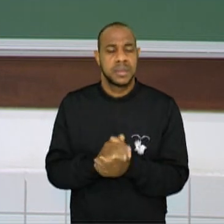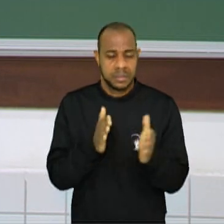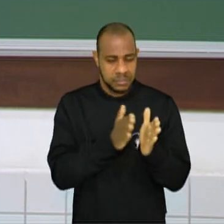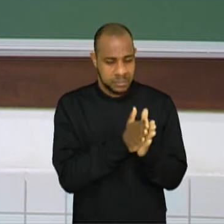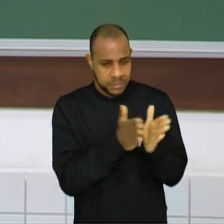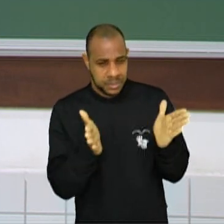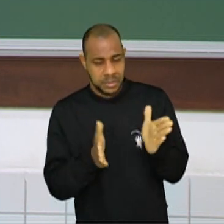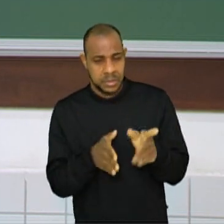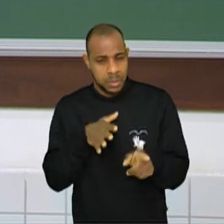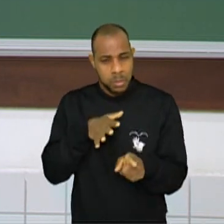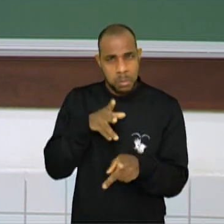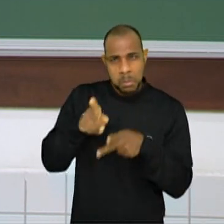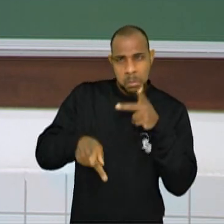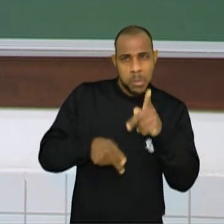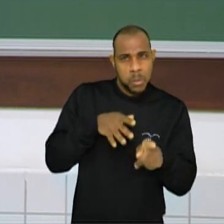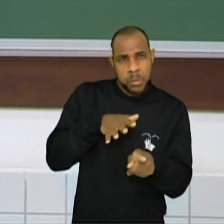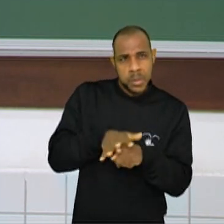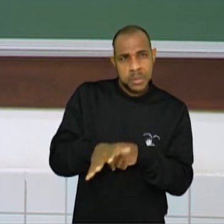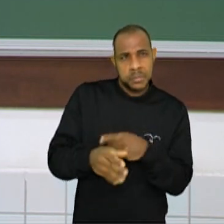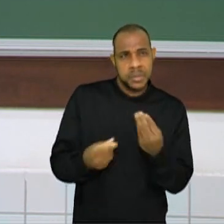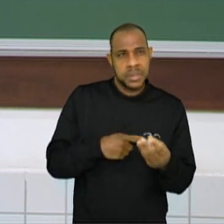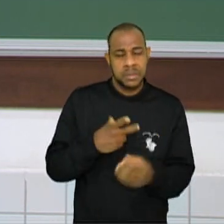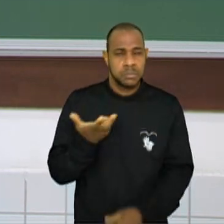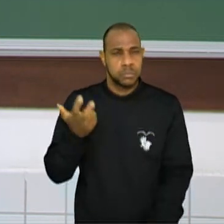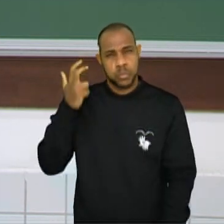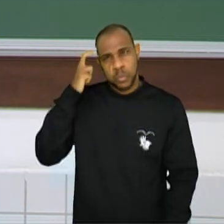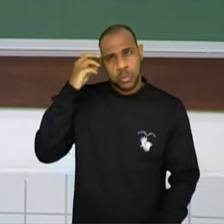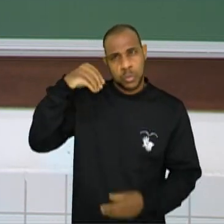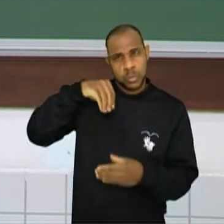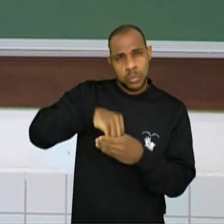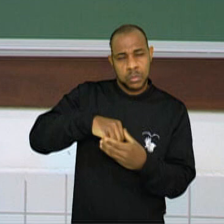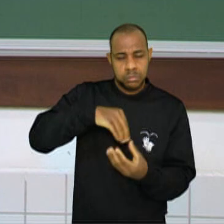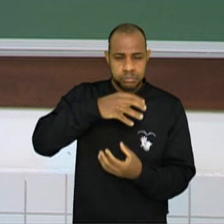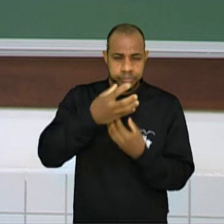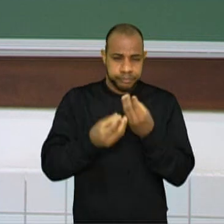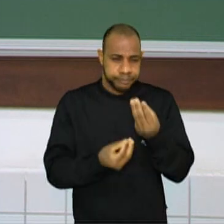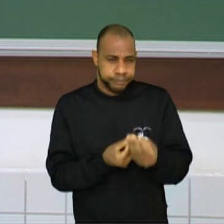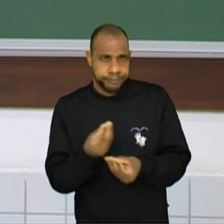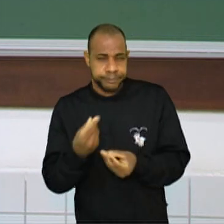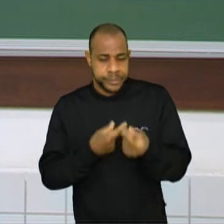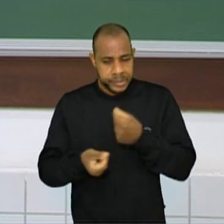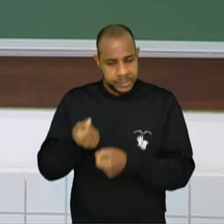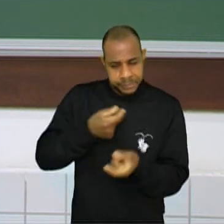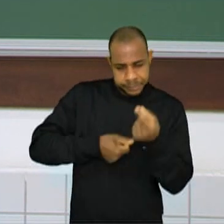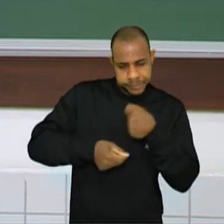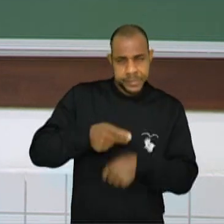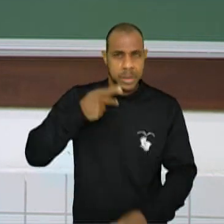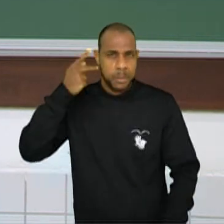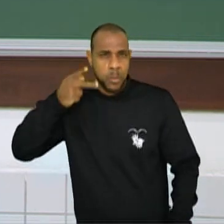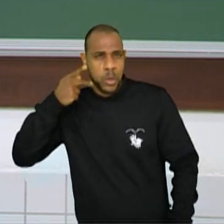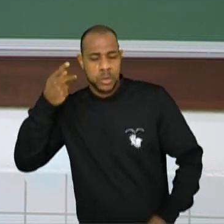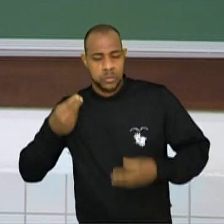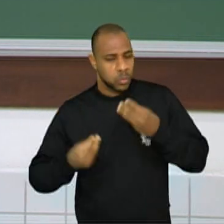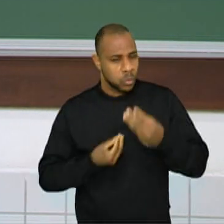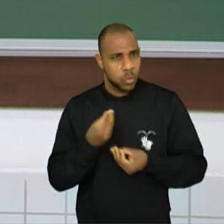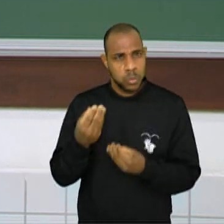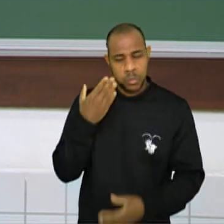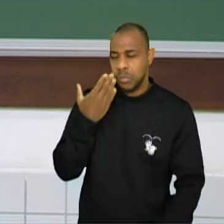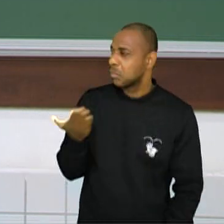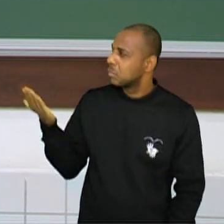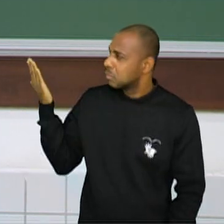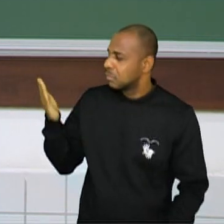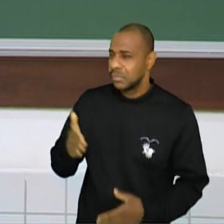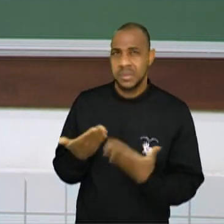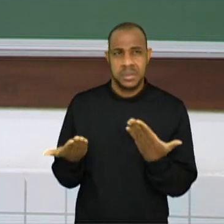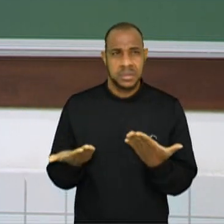do populismo, nos aspectos culturais, também se envolvem questões econômicas e questões políticas, tá? Então, desde que nós tratemos,